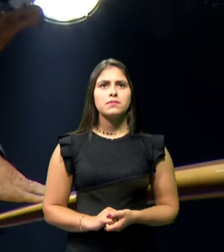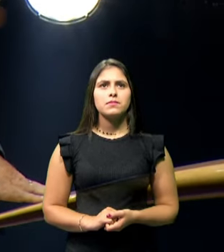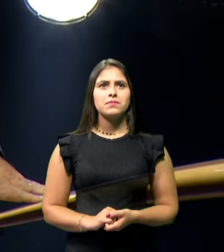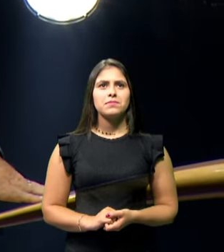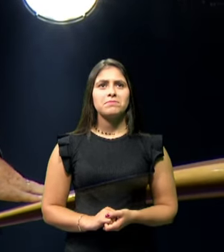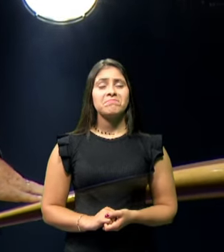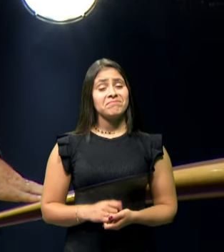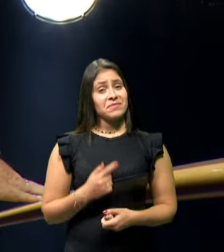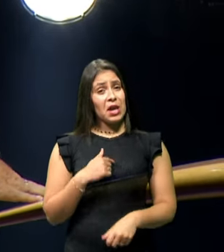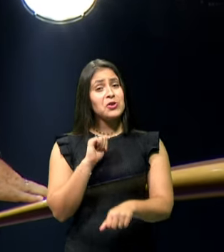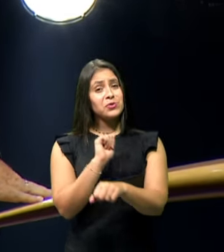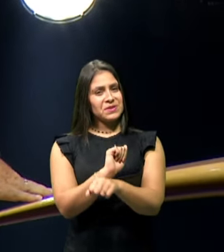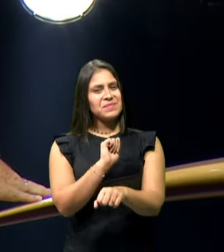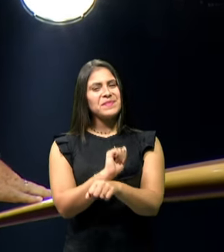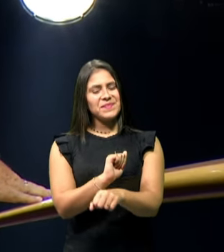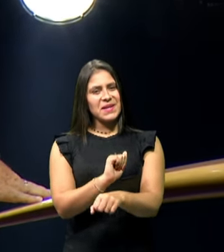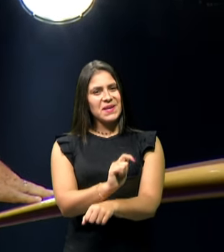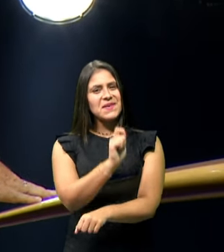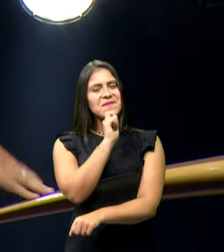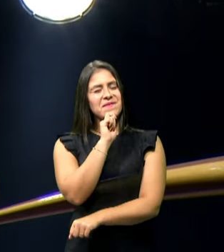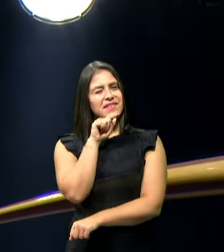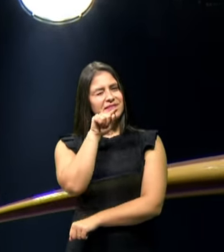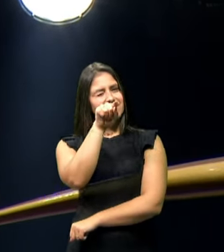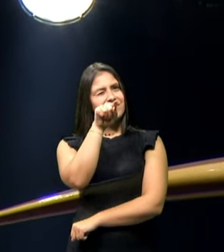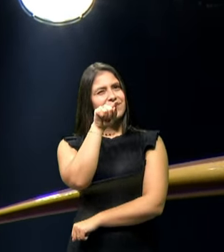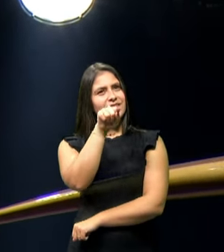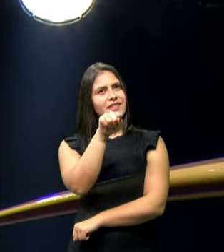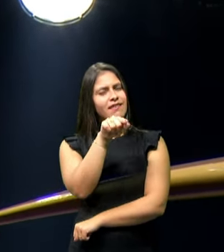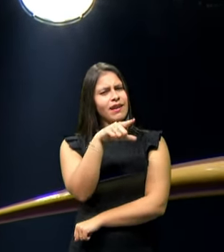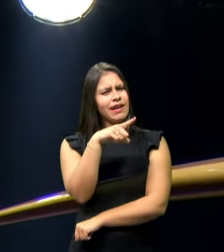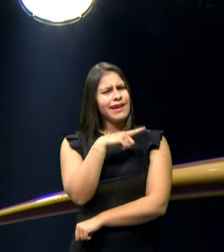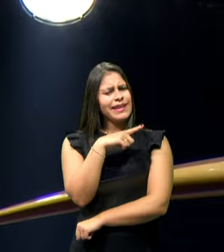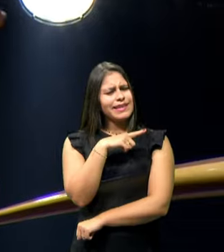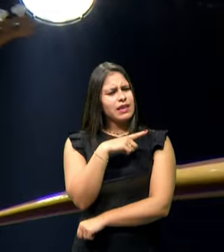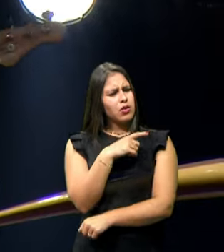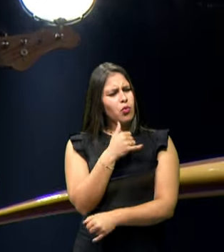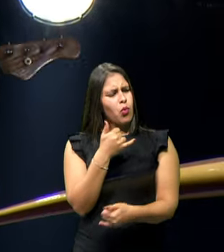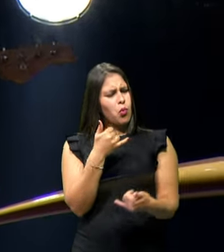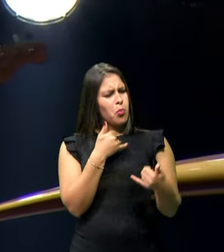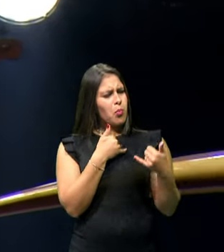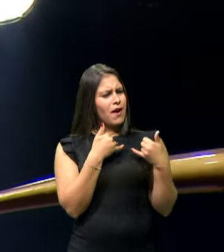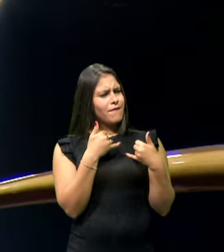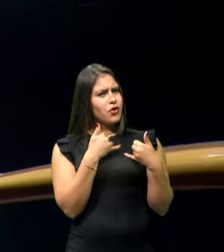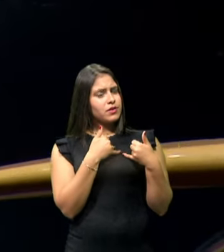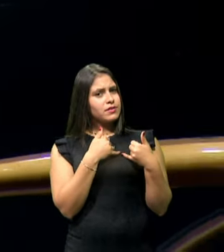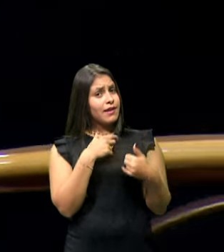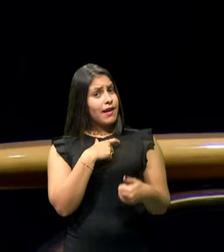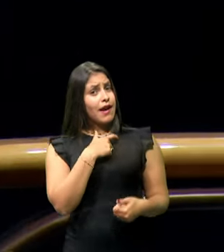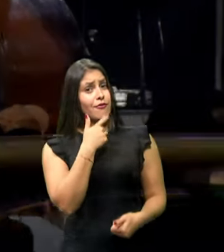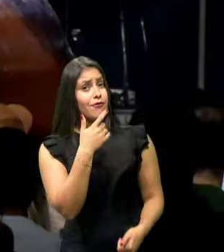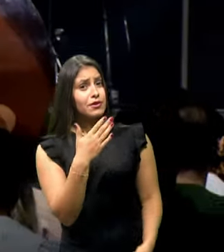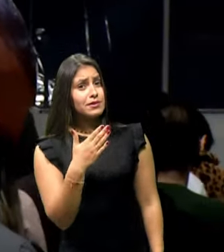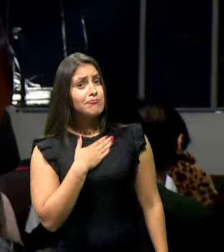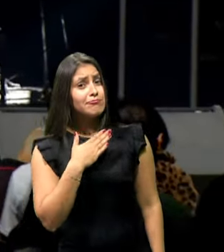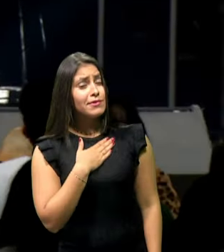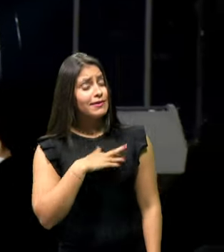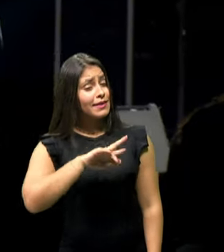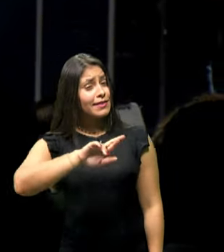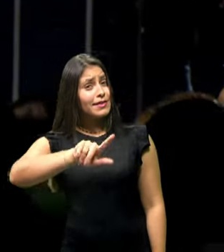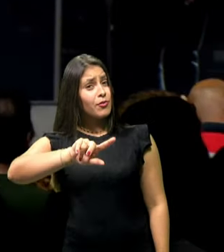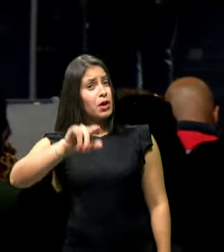Eu espero você chegar aqui. Há uma voz no seu coração, não é minha voz não, filho. É